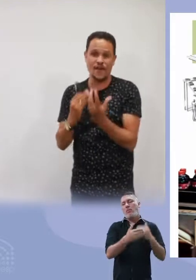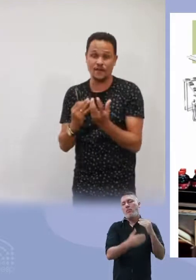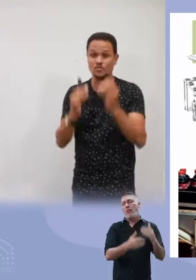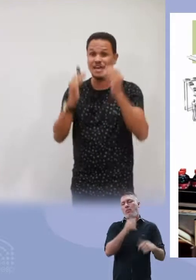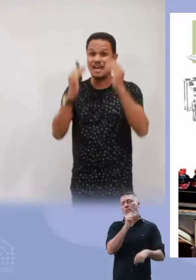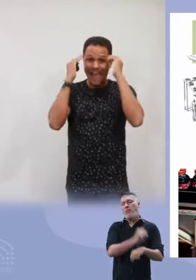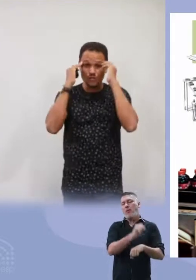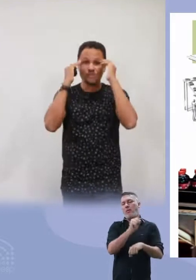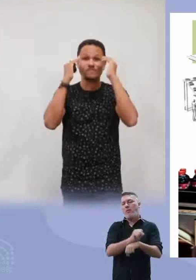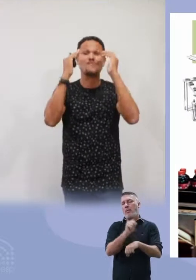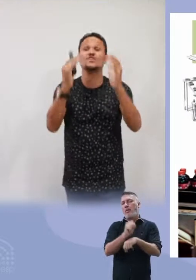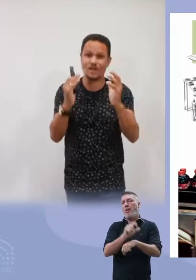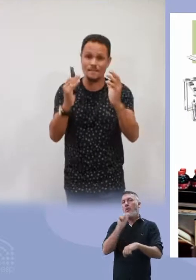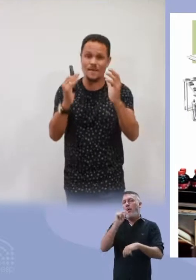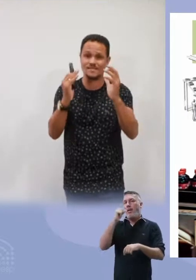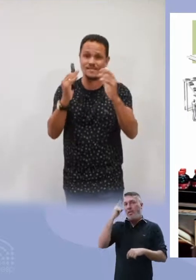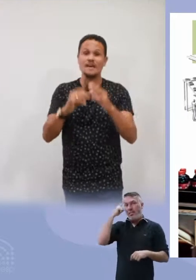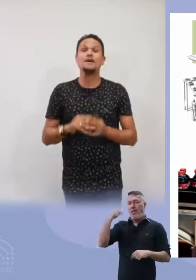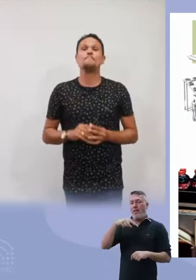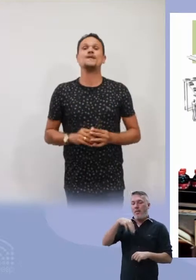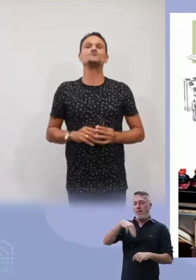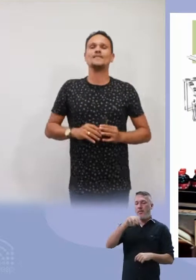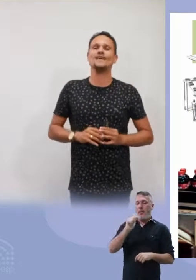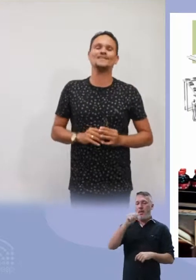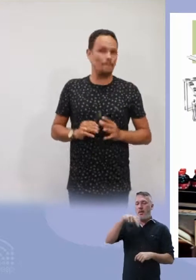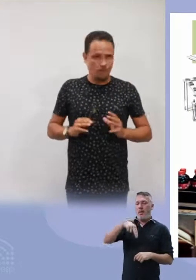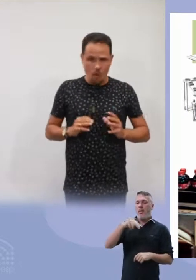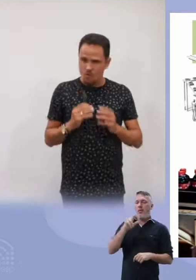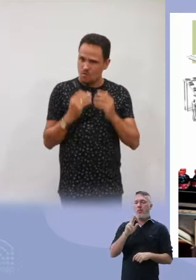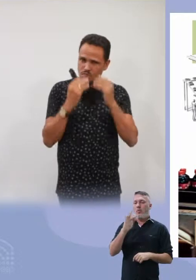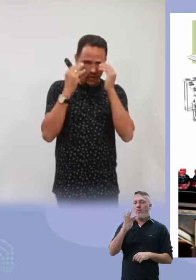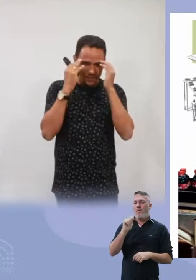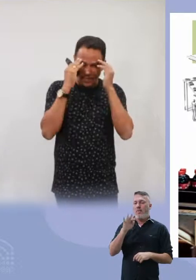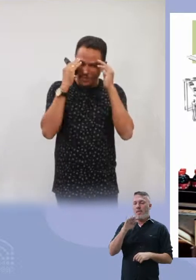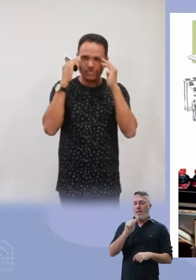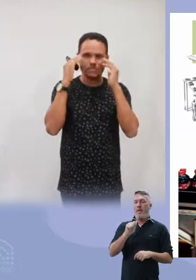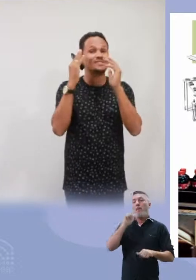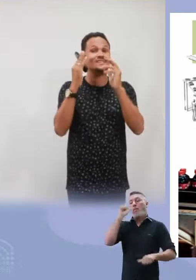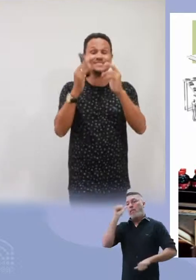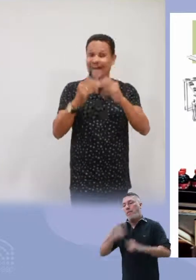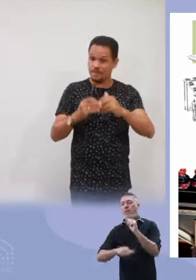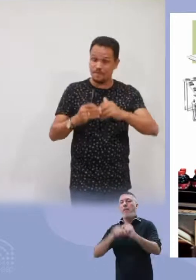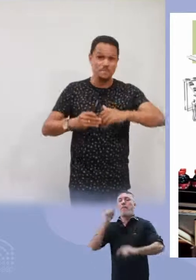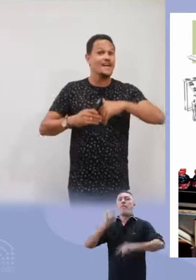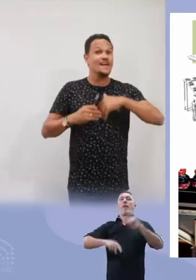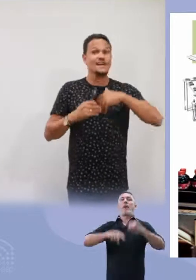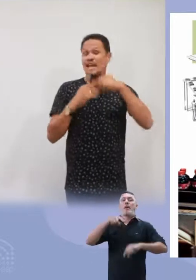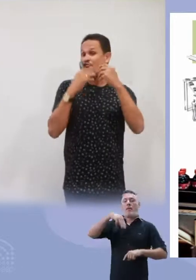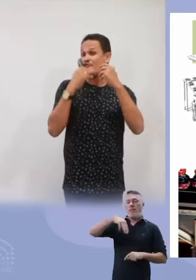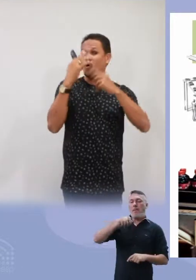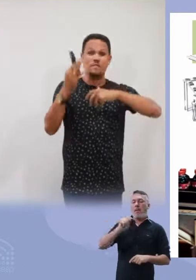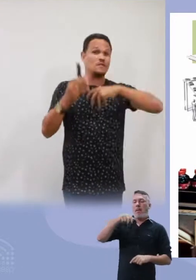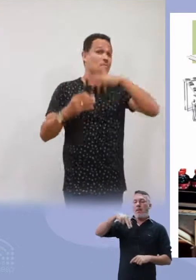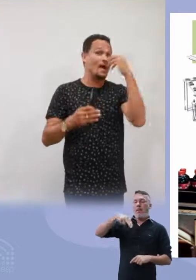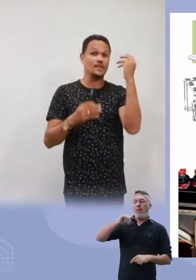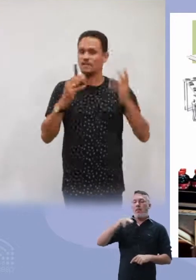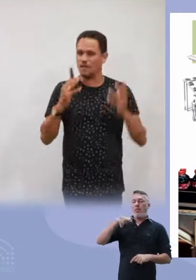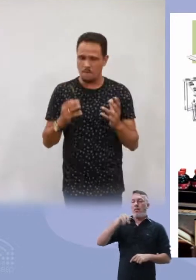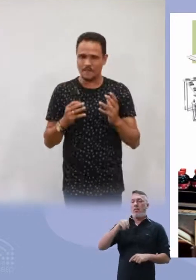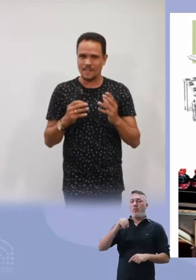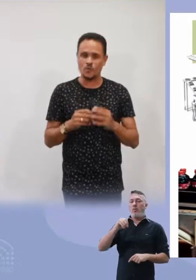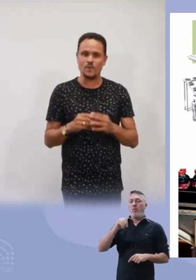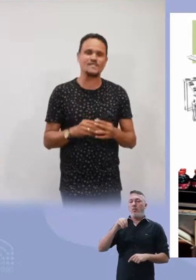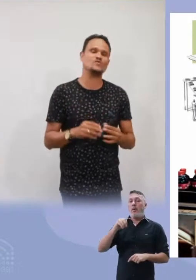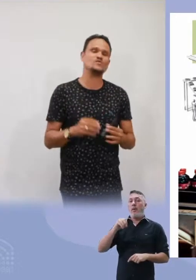serão feitos. É isso que vai ficar na sua cabeça. Mas o Enem está pouco importando se você sabe quem foi o primeiro país ou